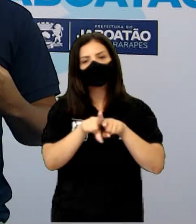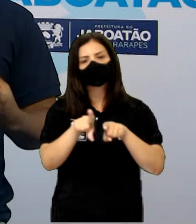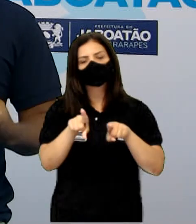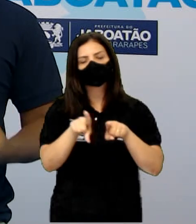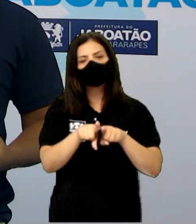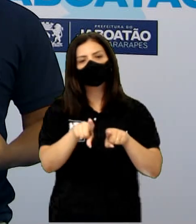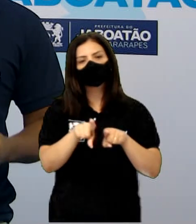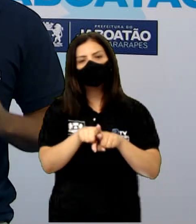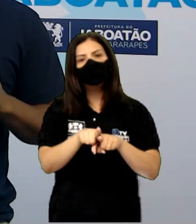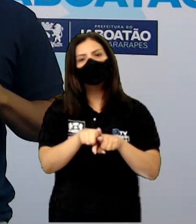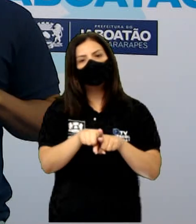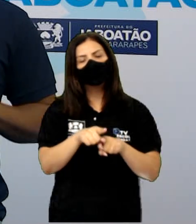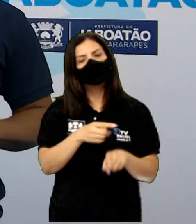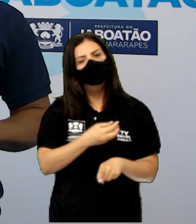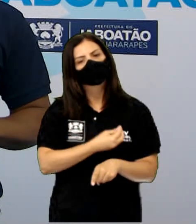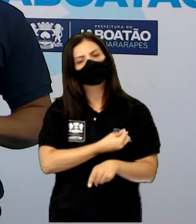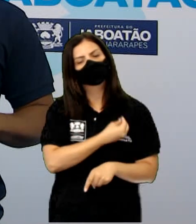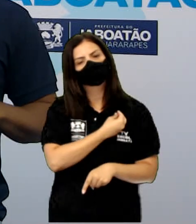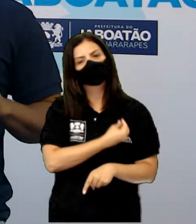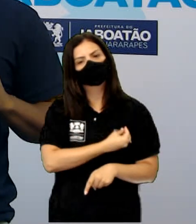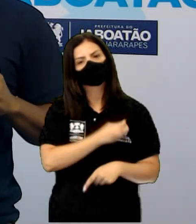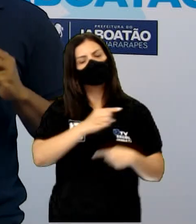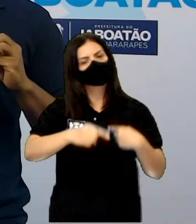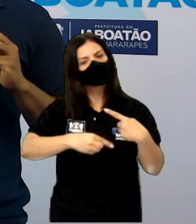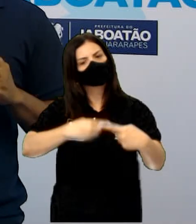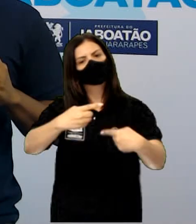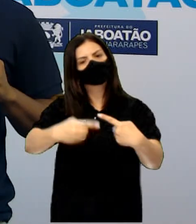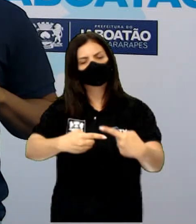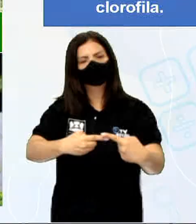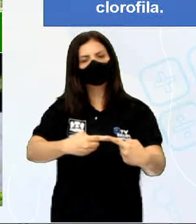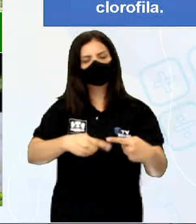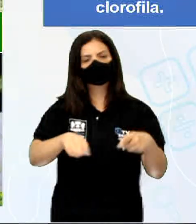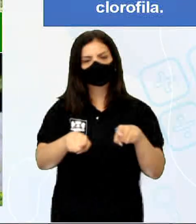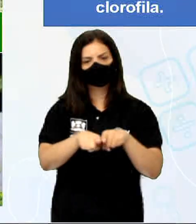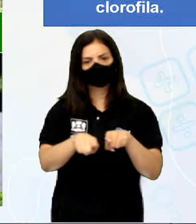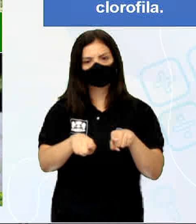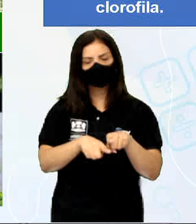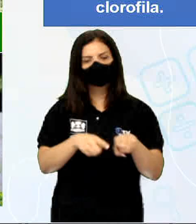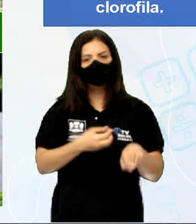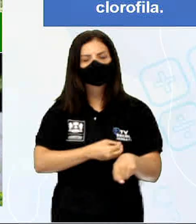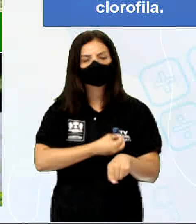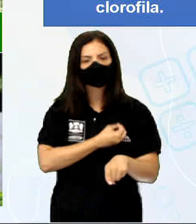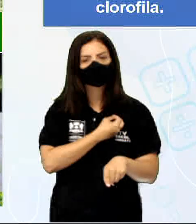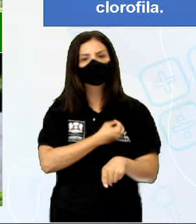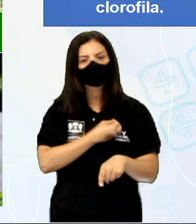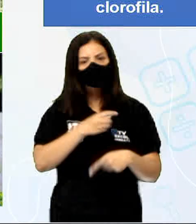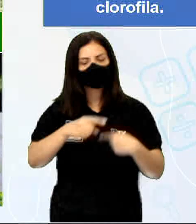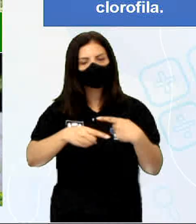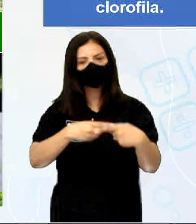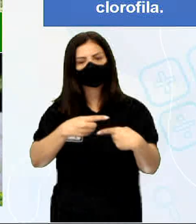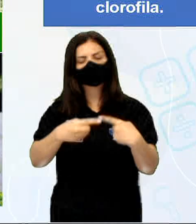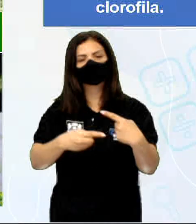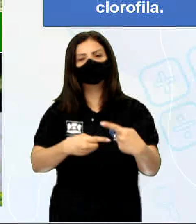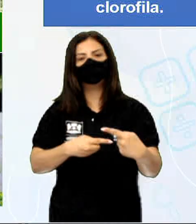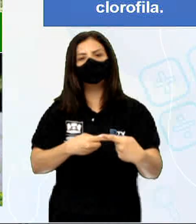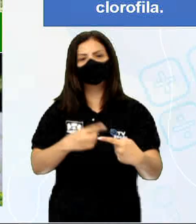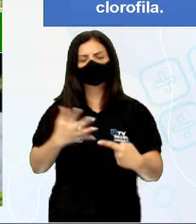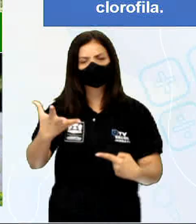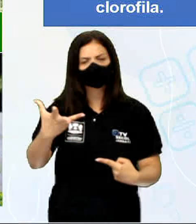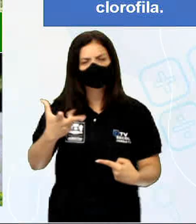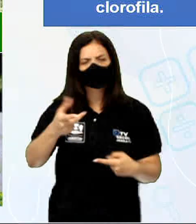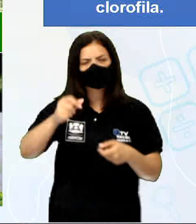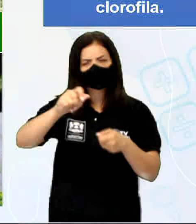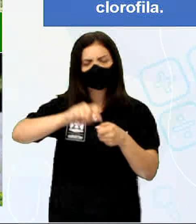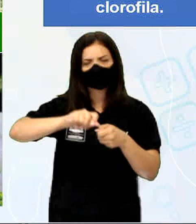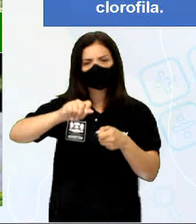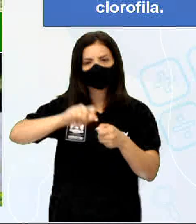seres produtores. Por quê? Os seres produtores eles têm a habilidade de produzir energia